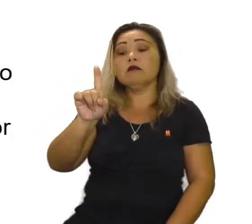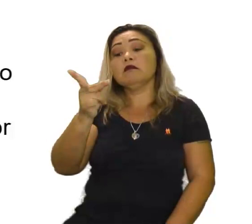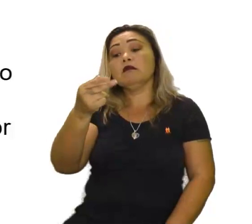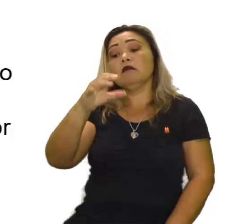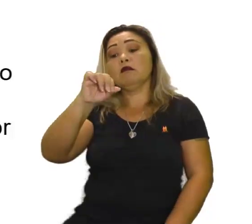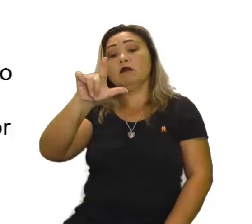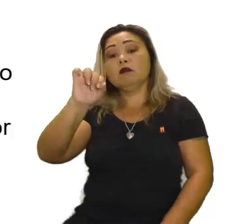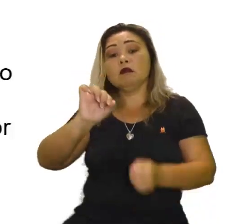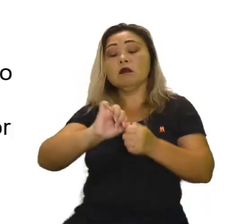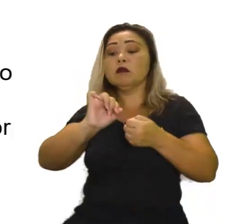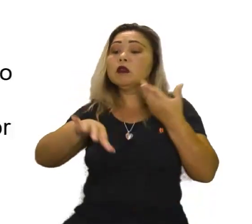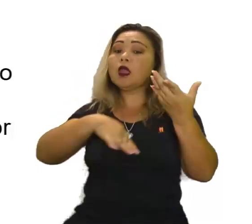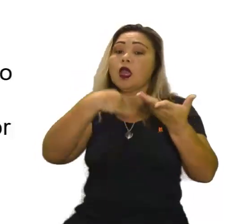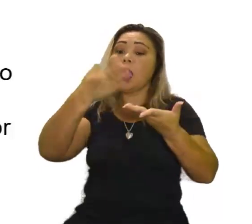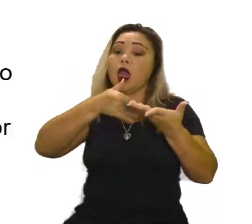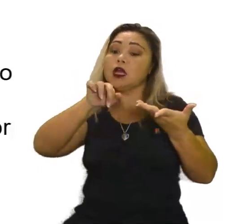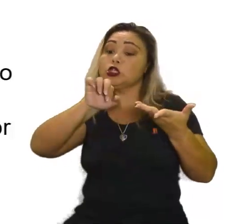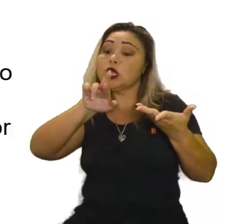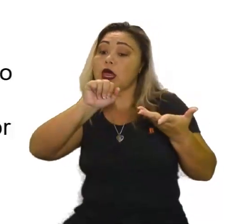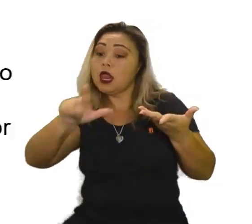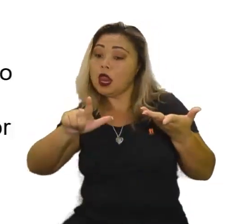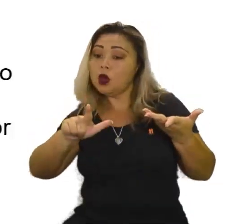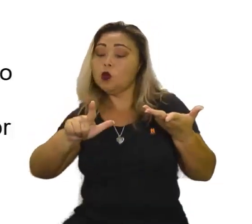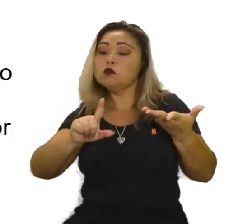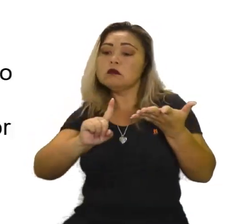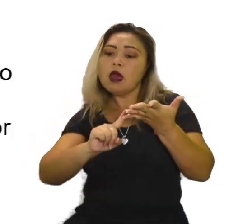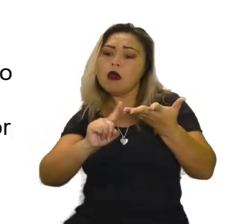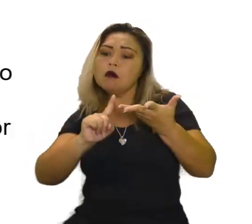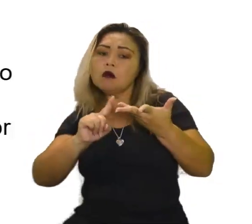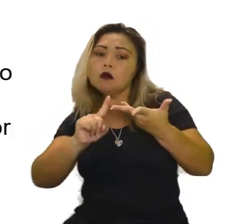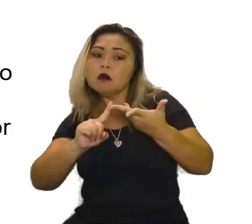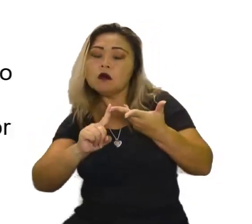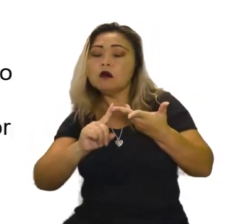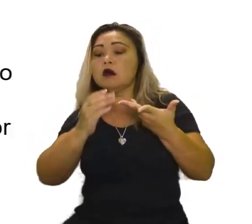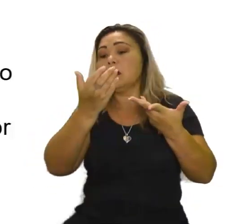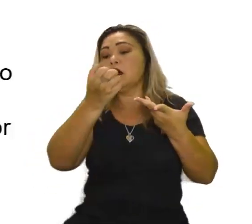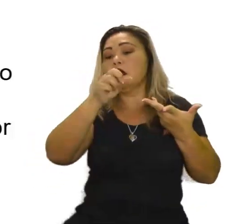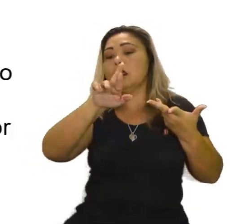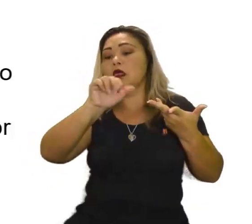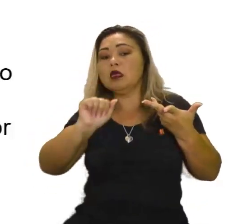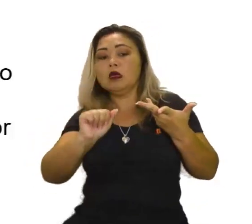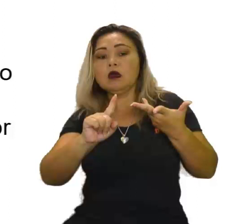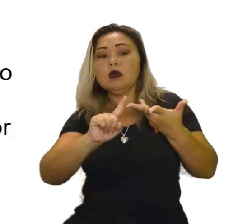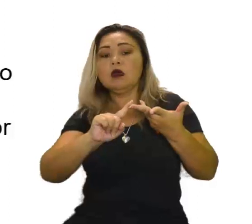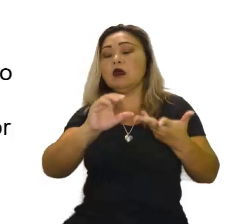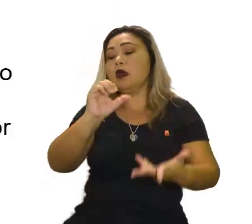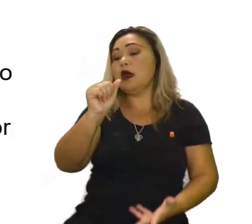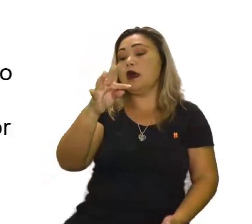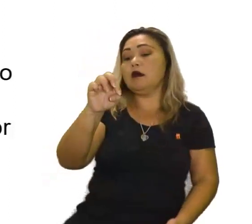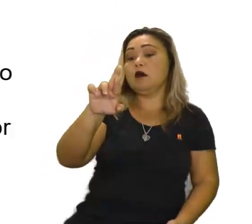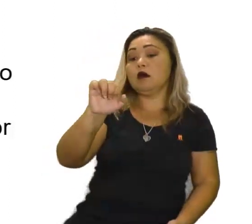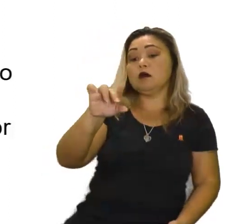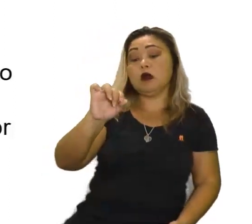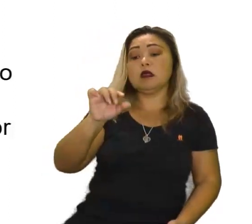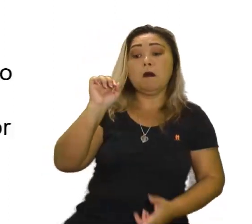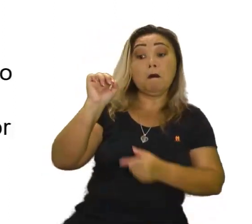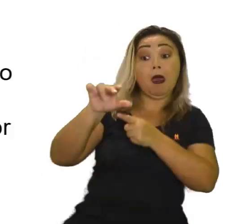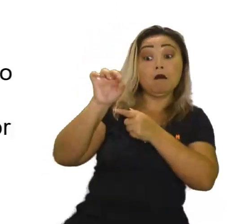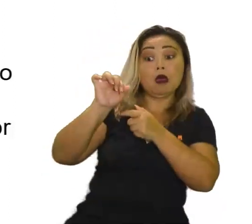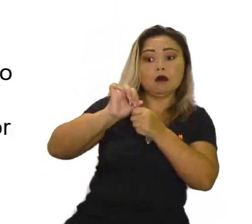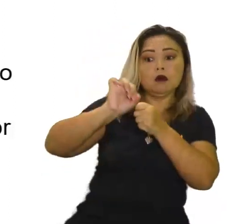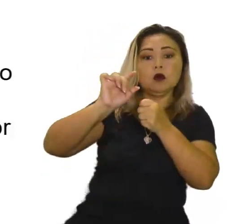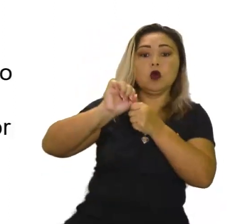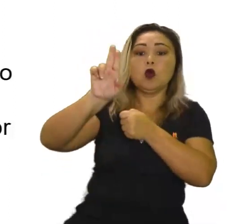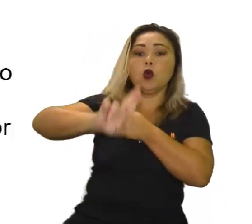apícola, própolis, geleia real, são os, né? Cera, apitoxina, que é um veneno das abelhas